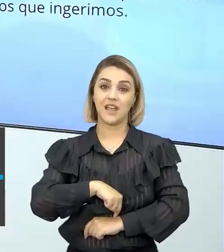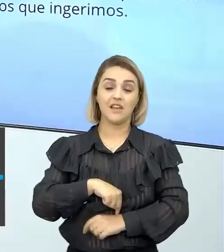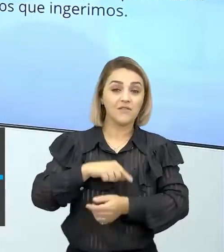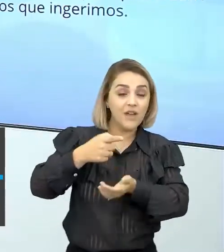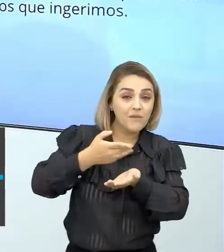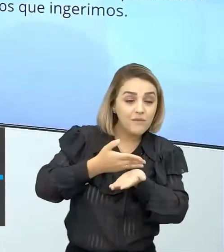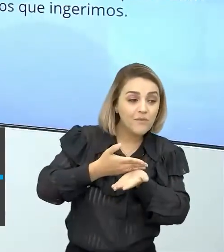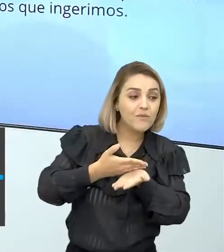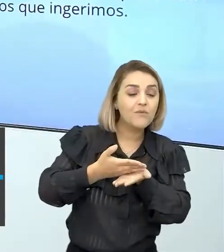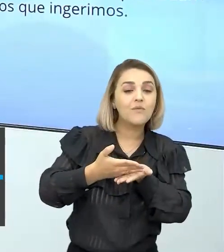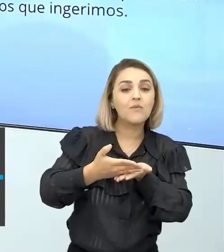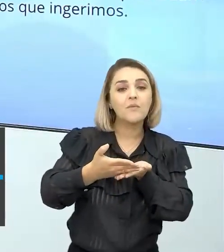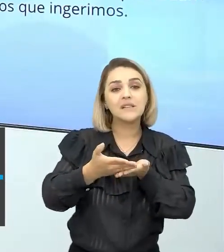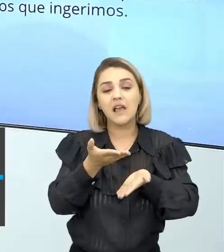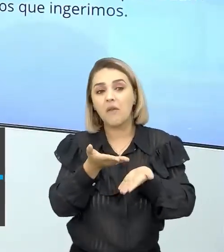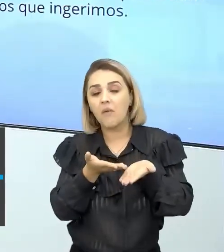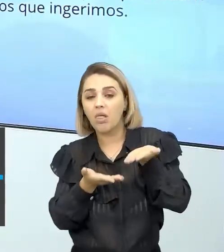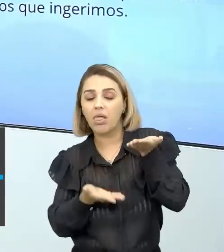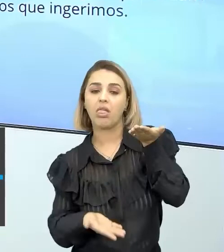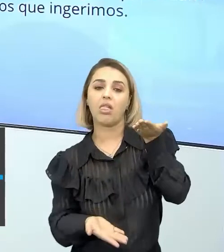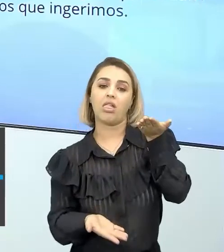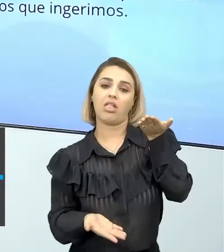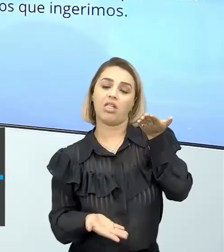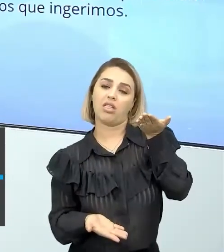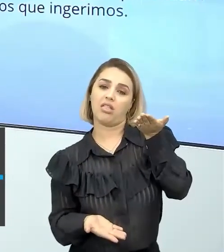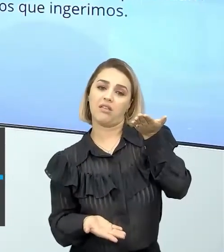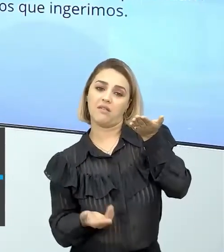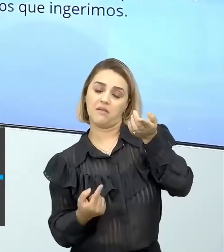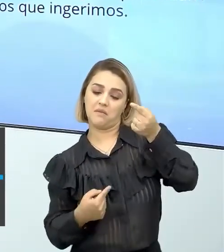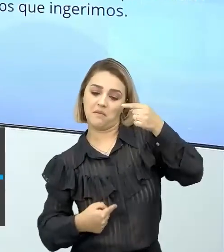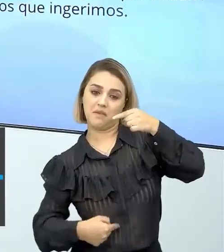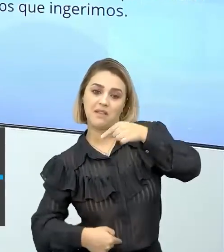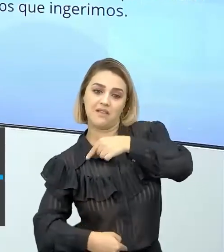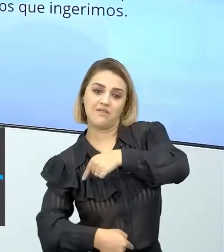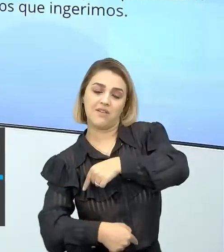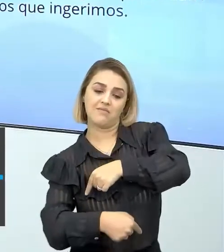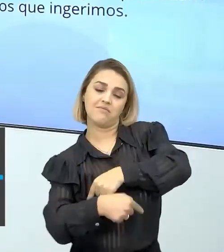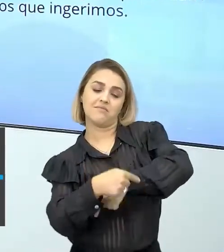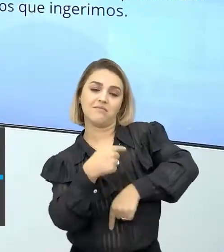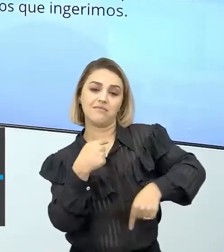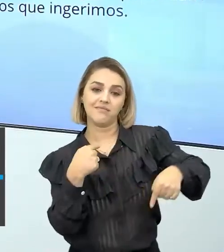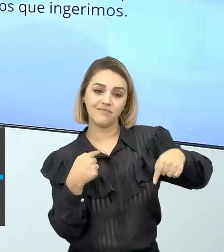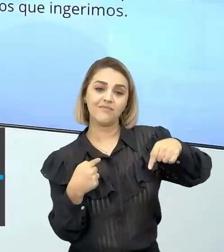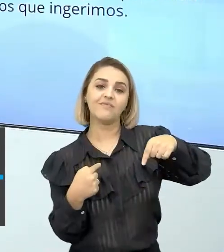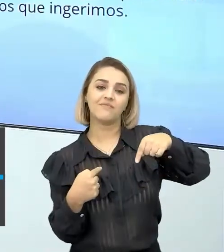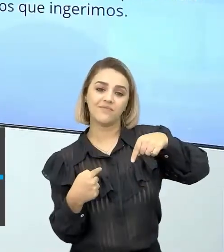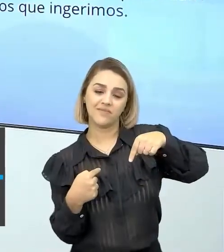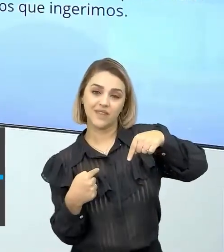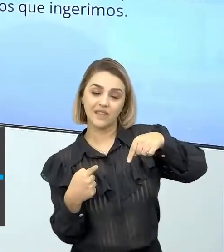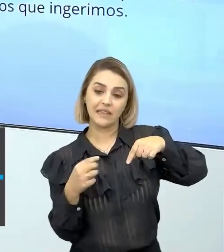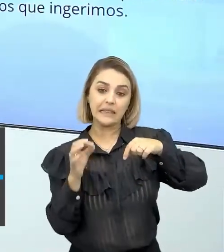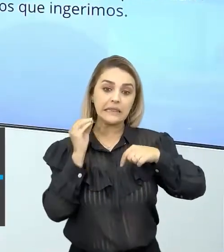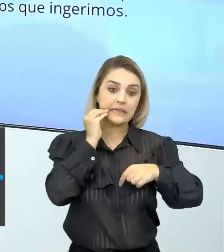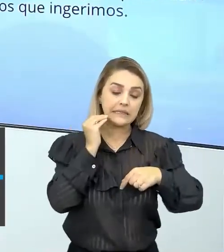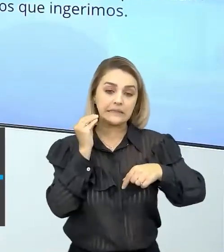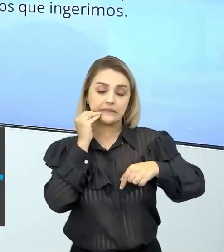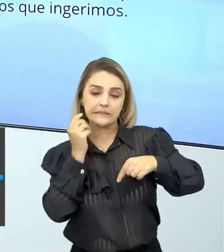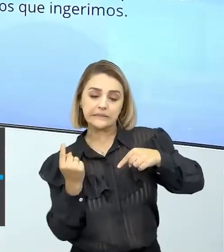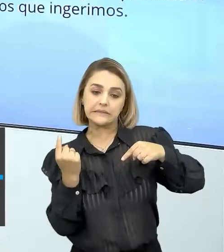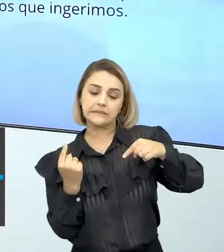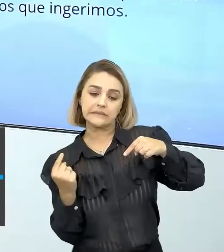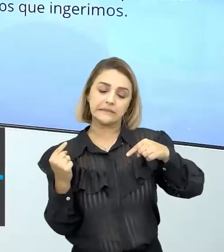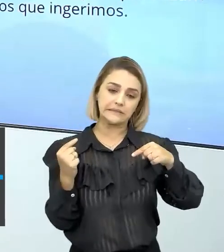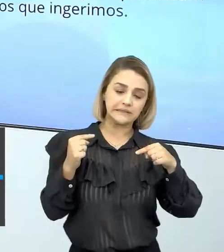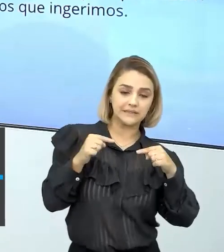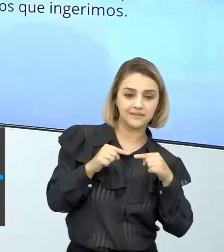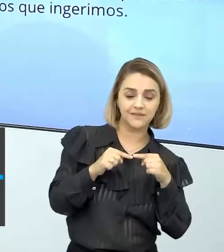equilíbrio é perturbado, ele tende a se deslocar na direção contrária, a fim de reestabilizar e manter da mesma forma que